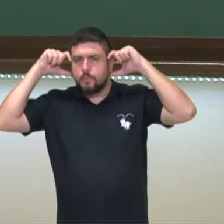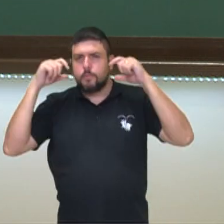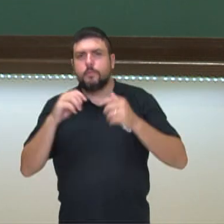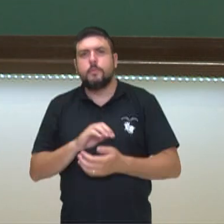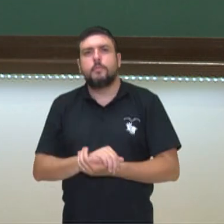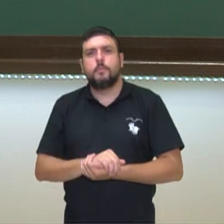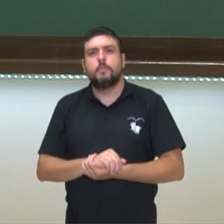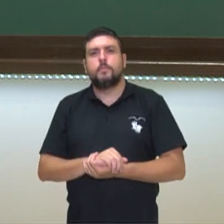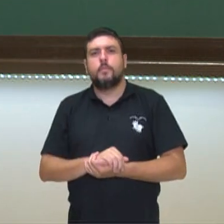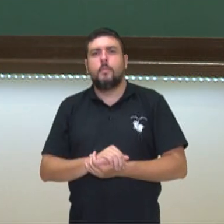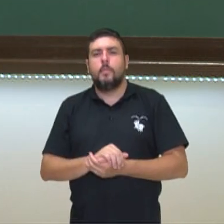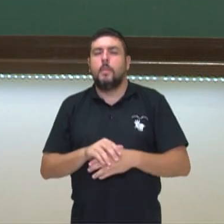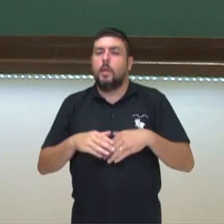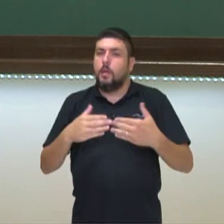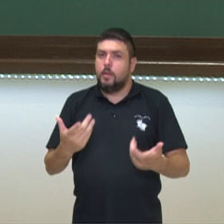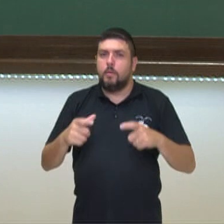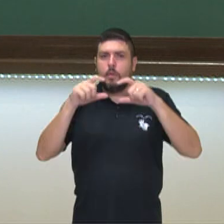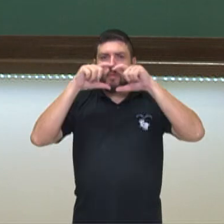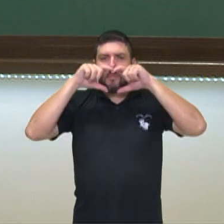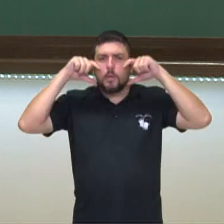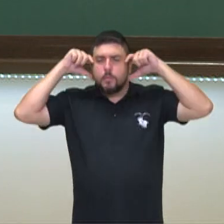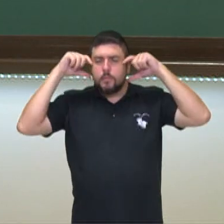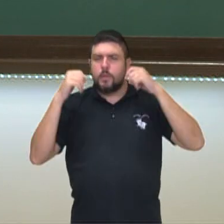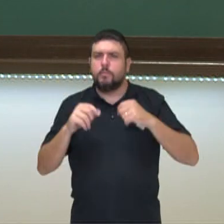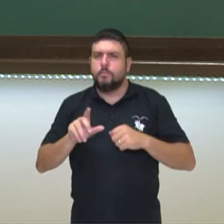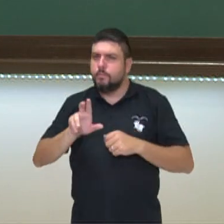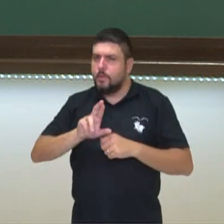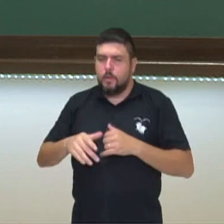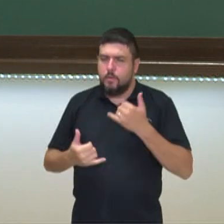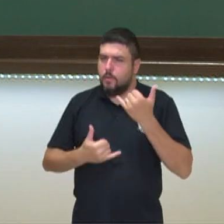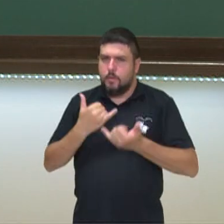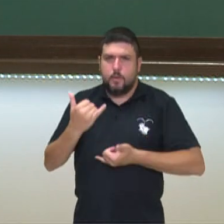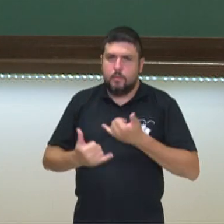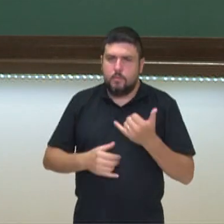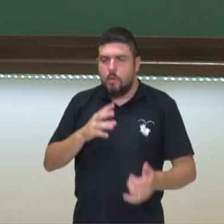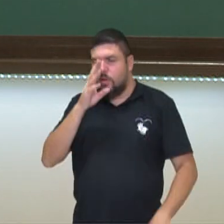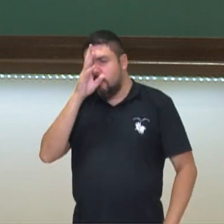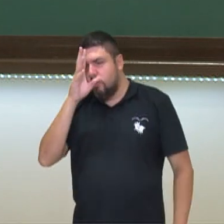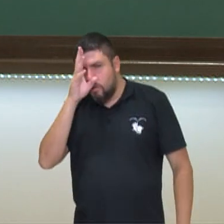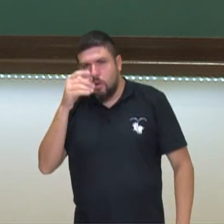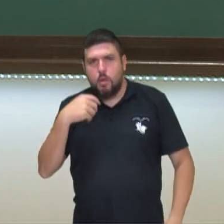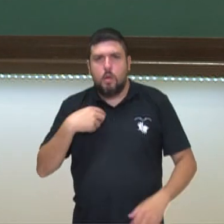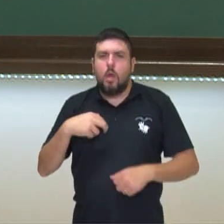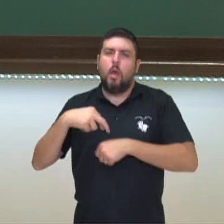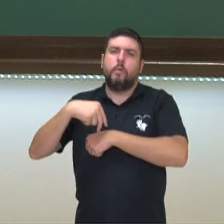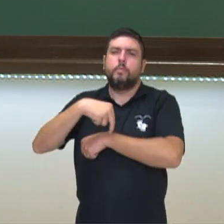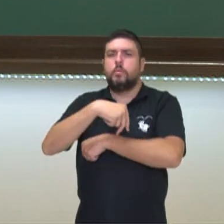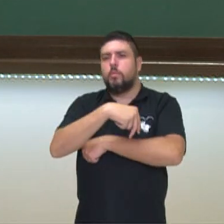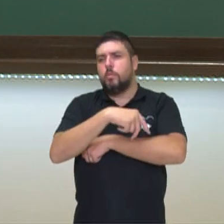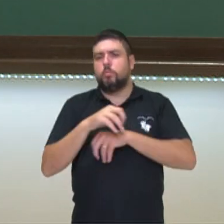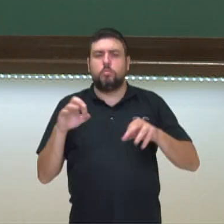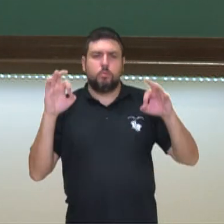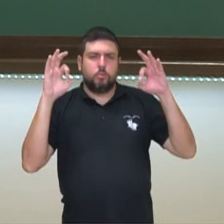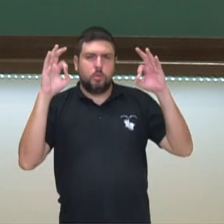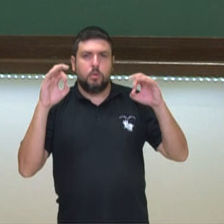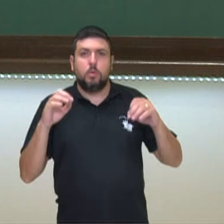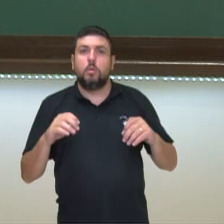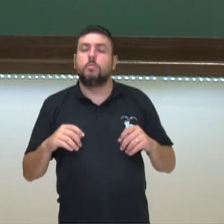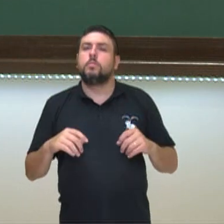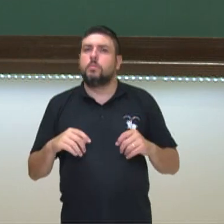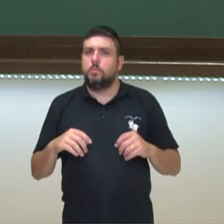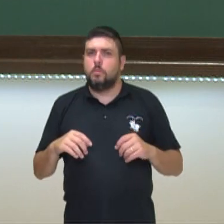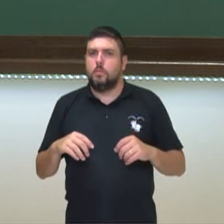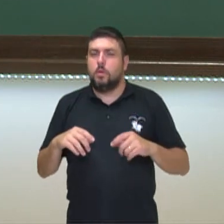Percebe? Então, máscara não é brincadeira, máscara não é moda, máscara não é luxo, máscara